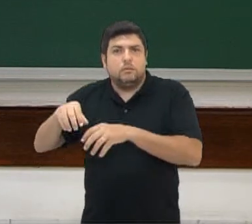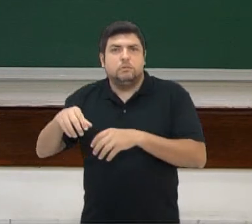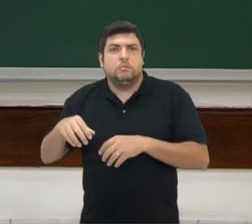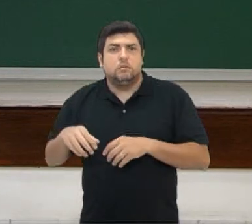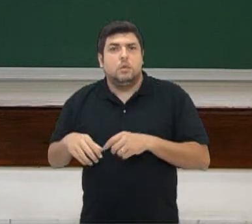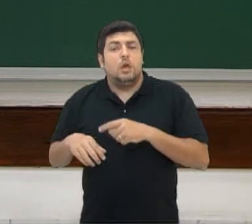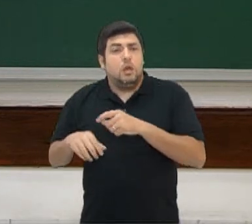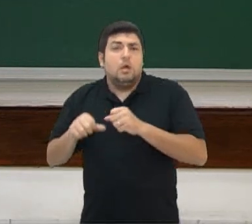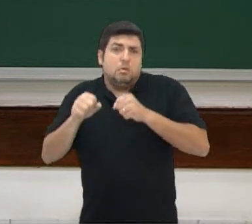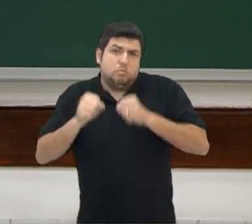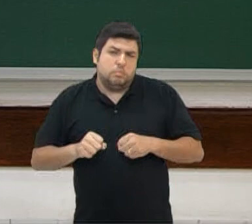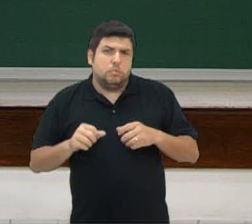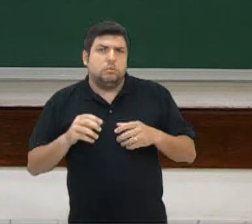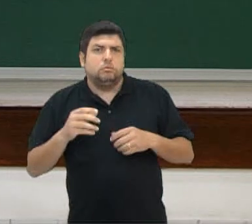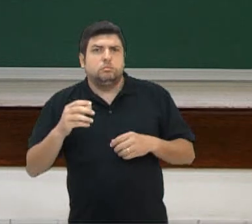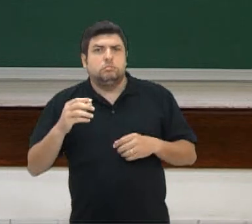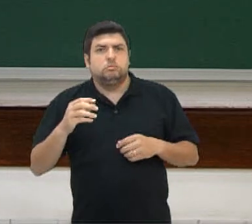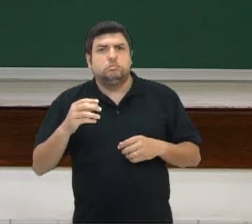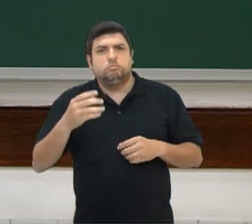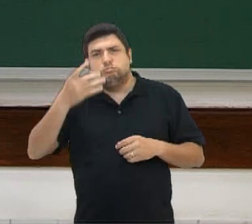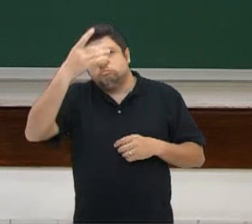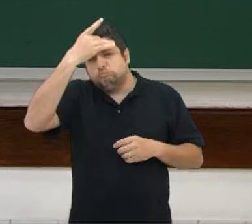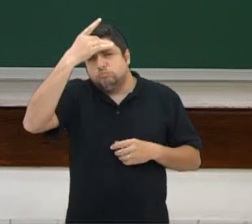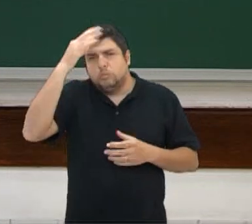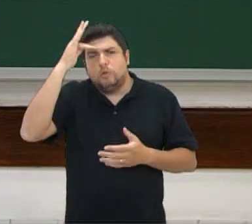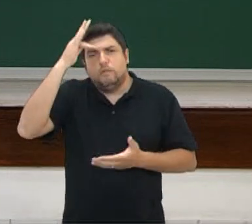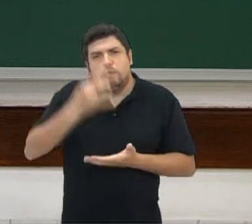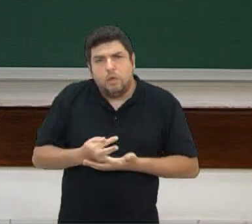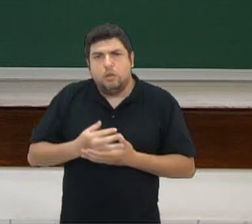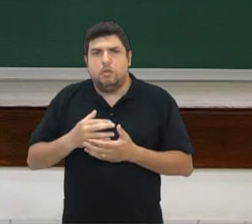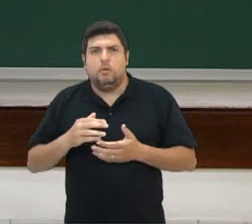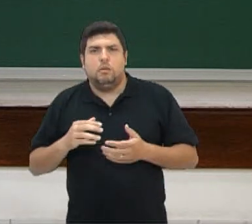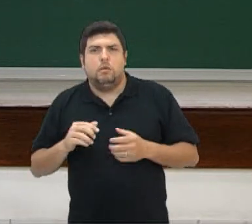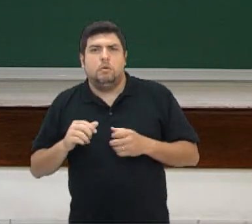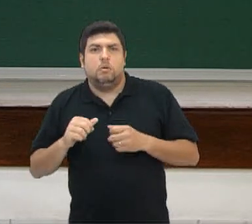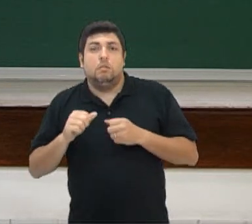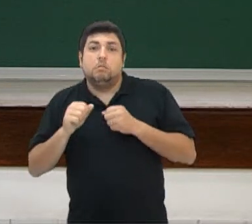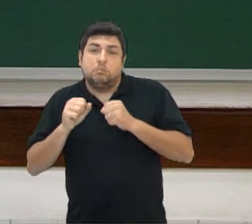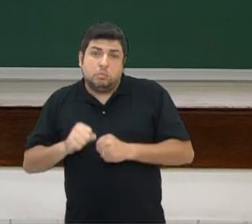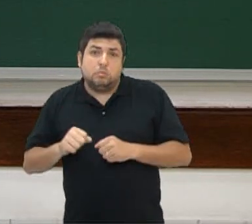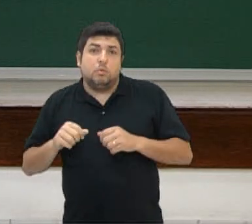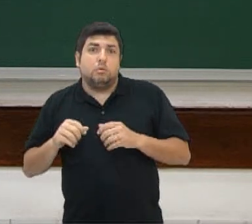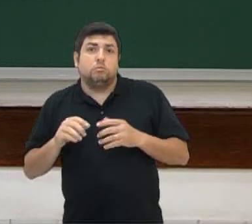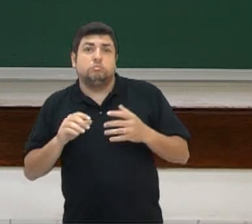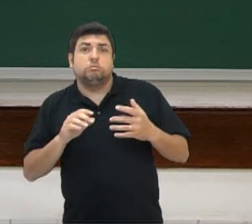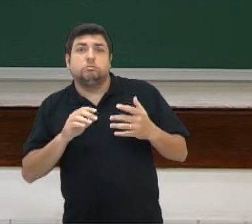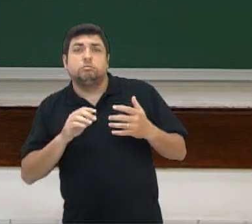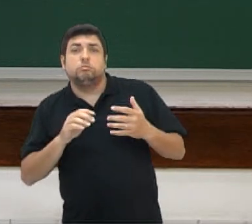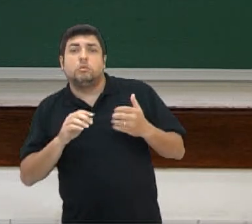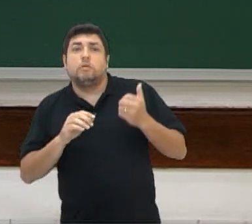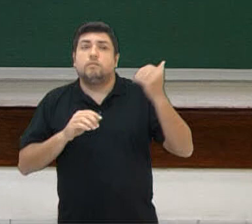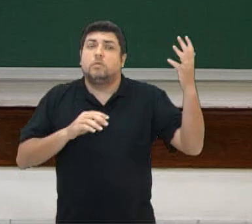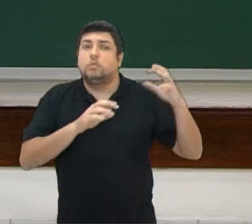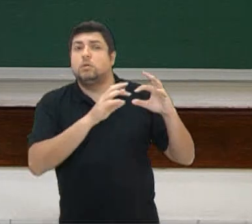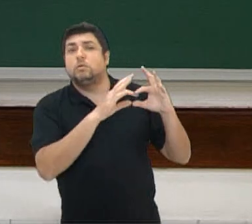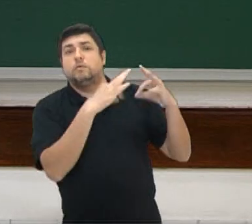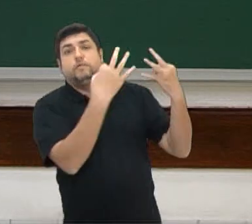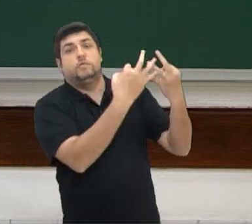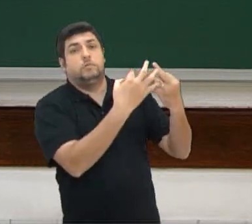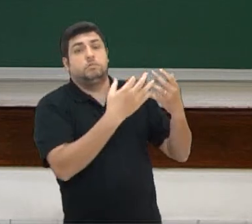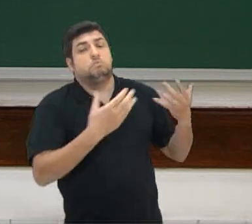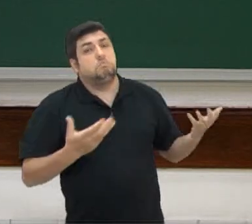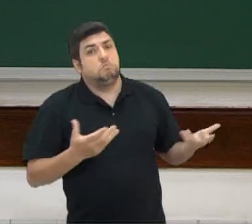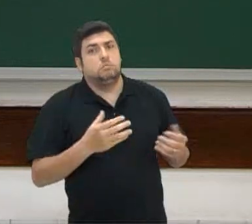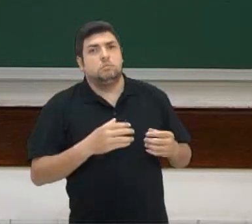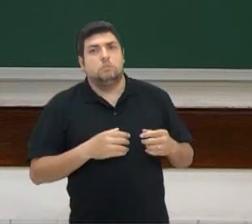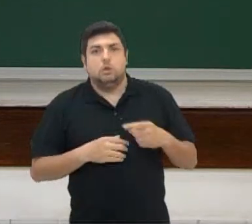fé, ter uma crença, né? Elas têm família, conhecida ou não. Elas têm que ter um conhecimento, estudo. Elas